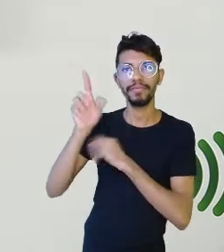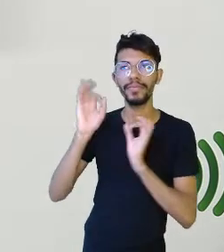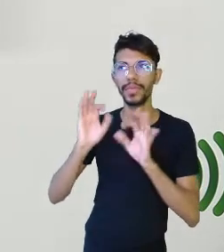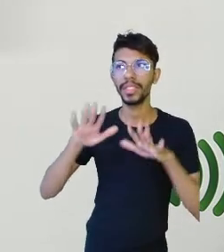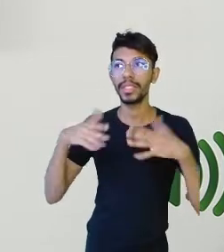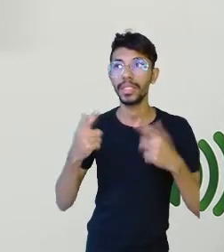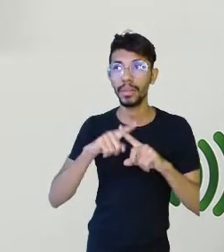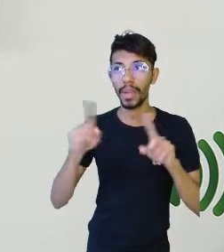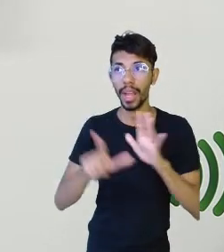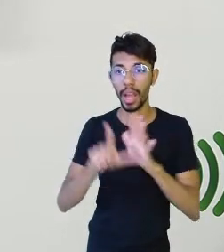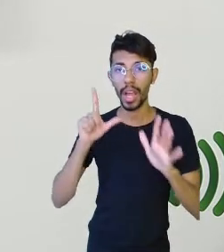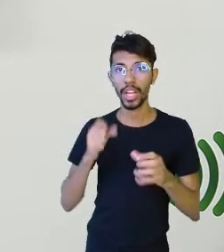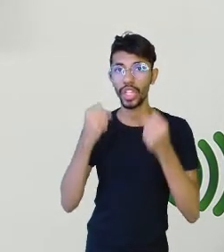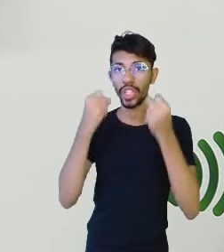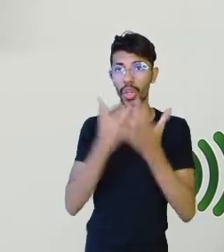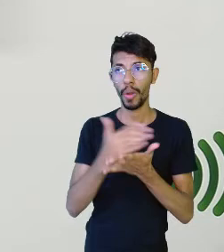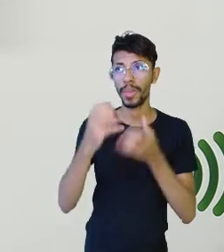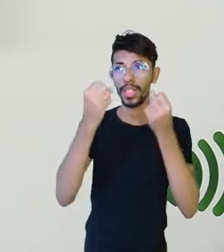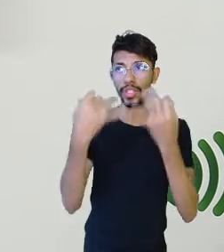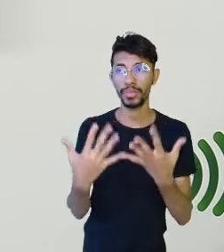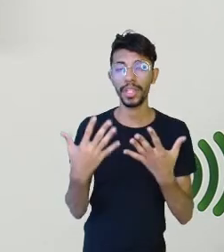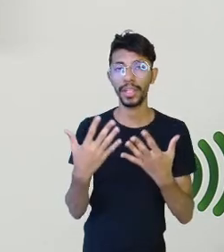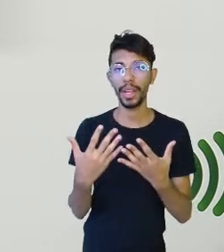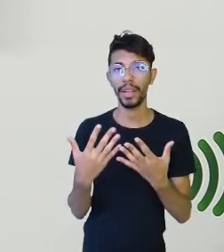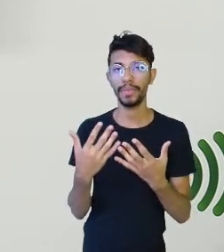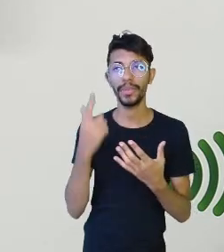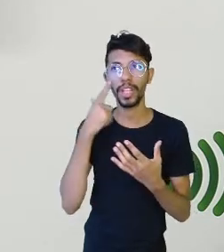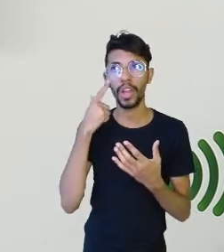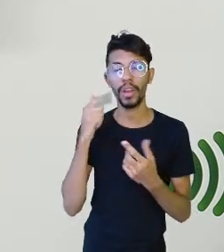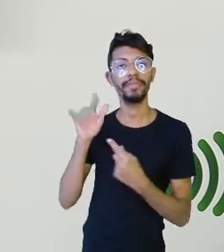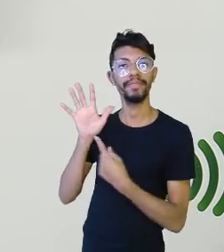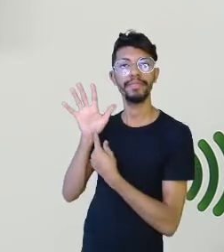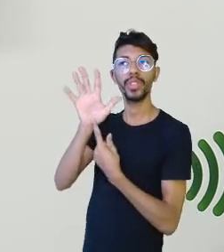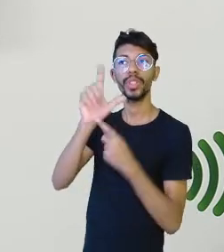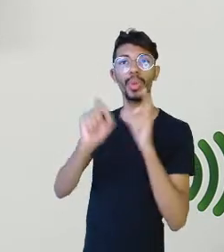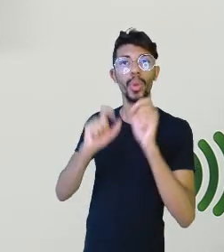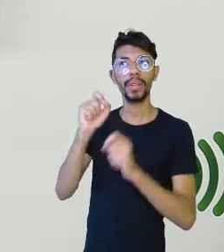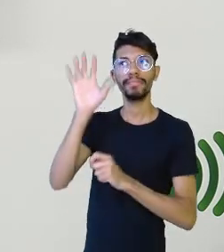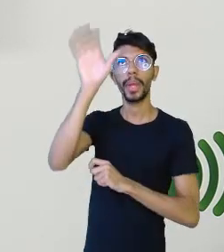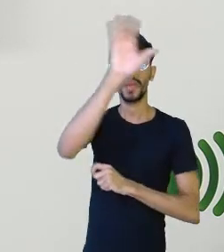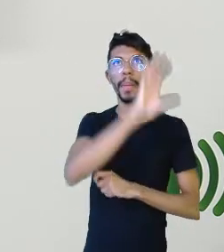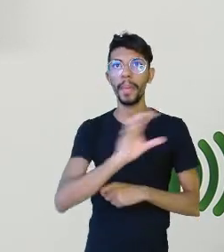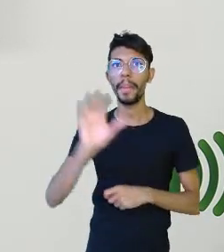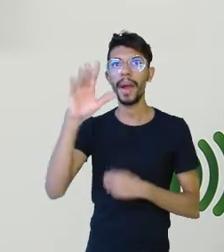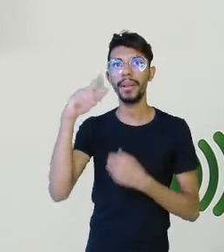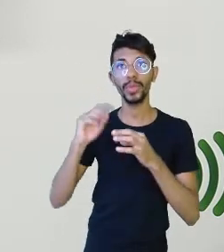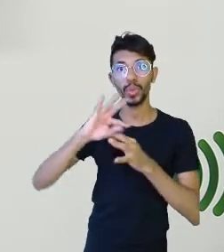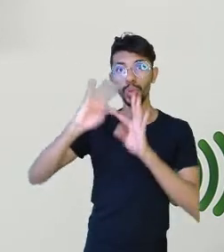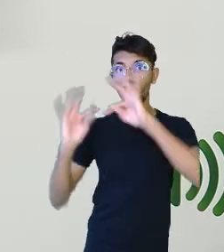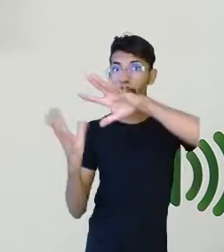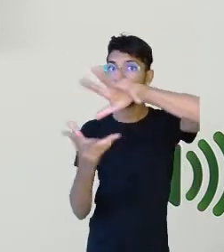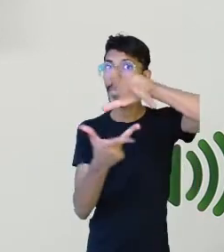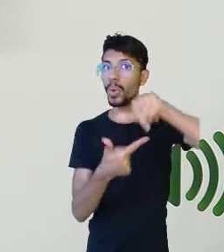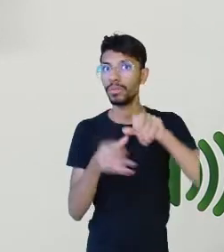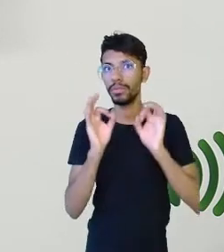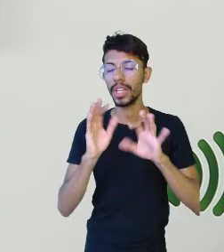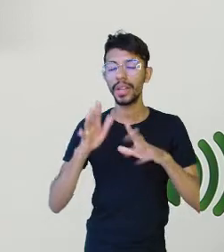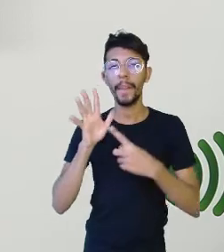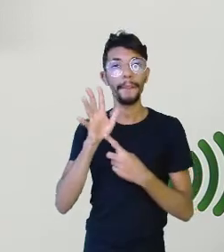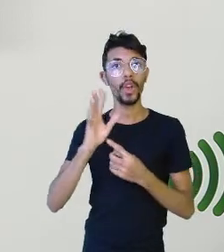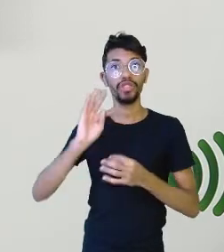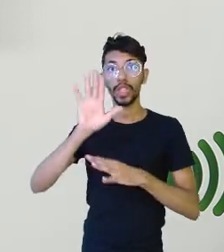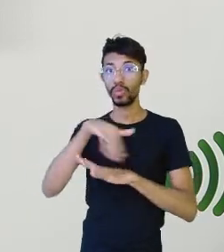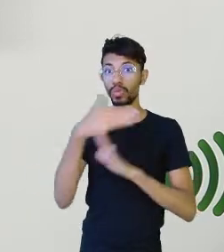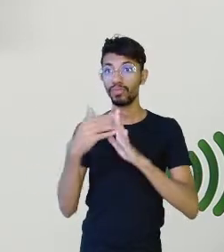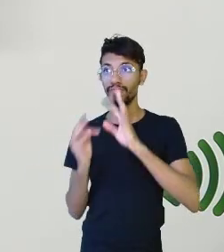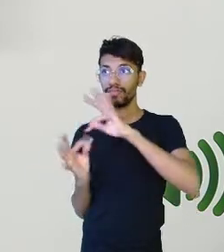a falar, aí na tua tela está aparecendo o mapa mundi, ou seja, é um mapa que mostra todo o nosso planeta.